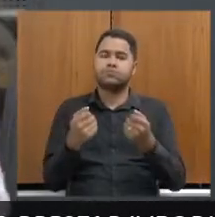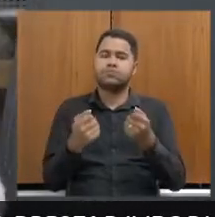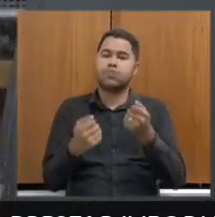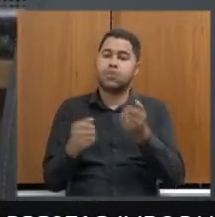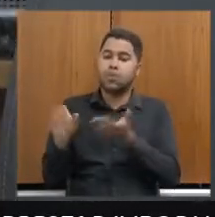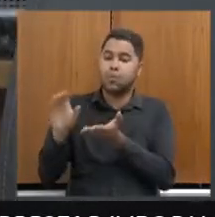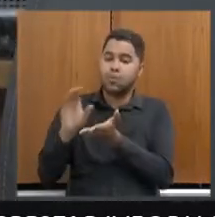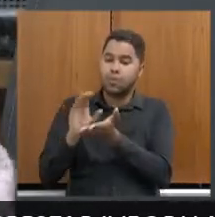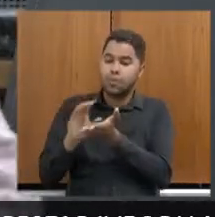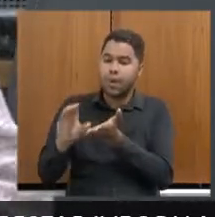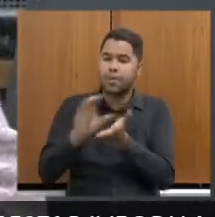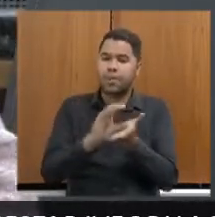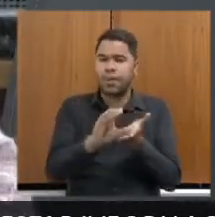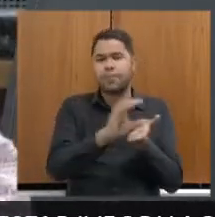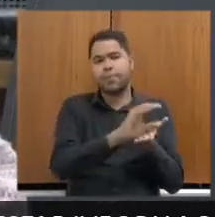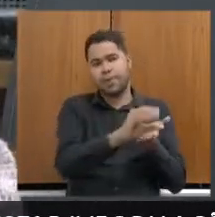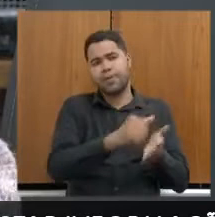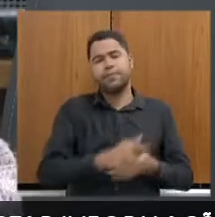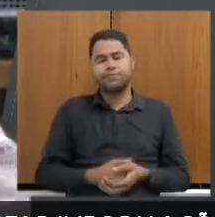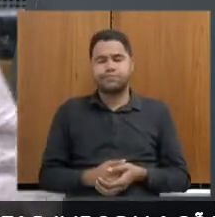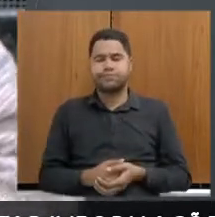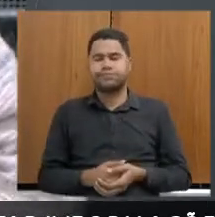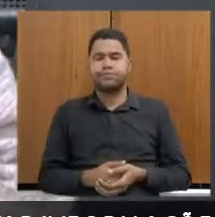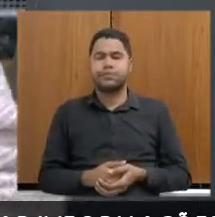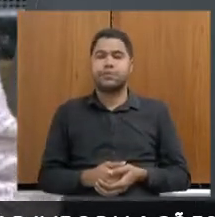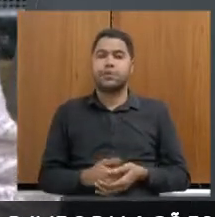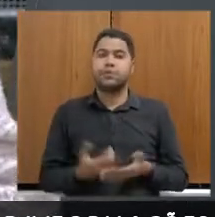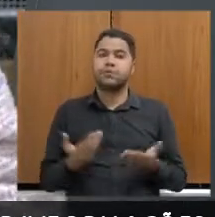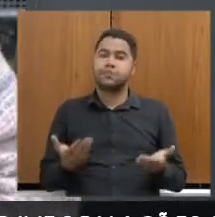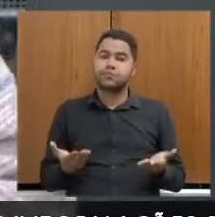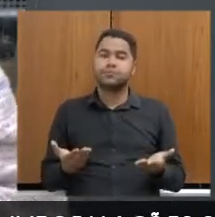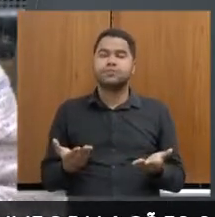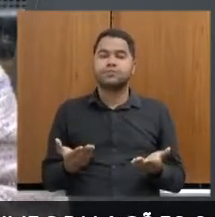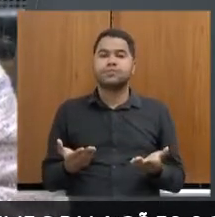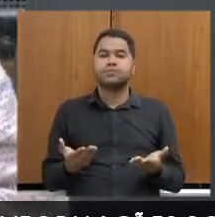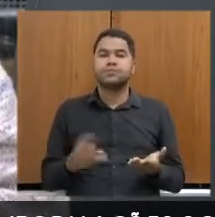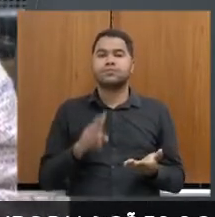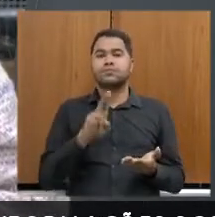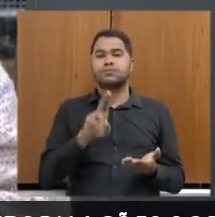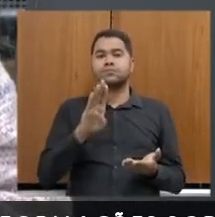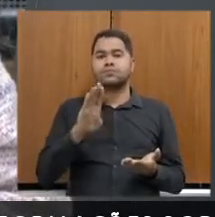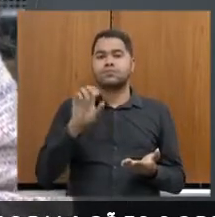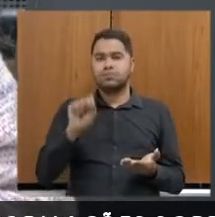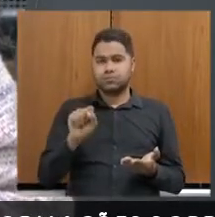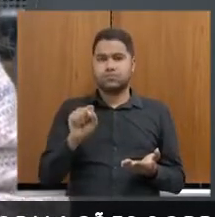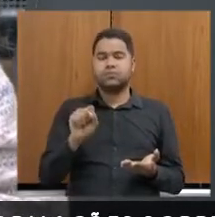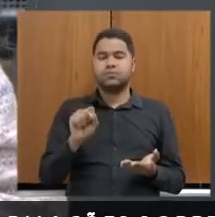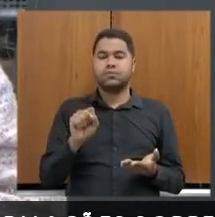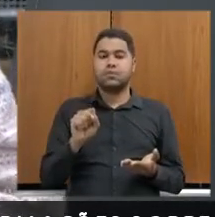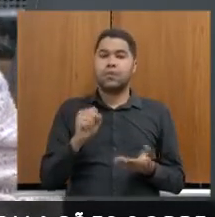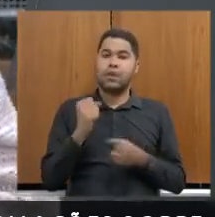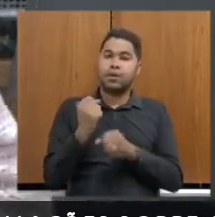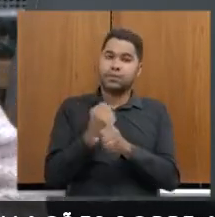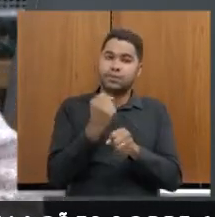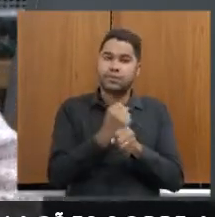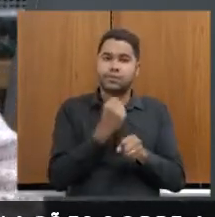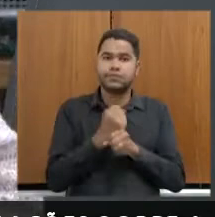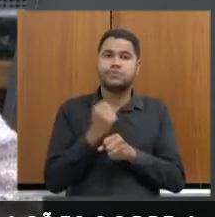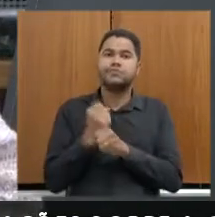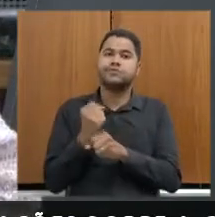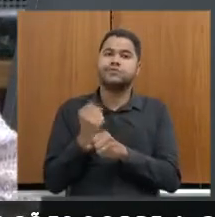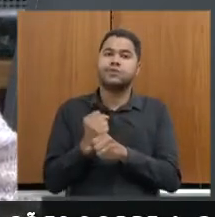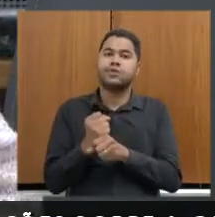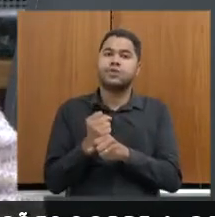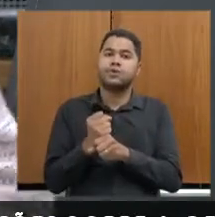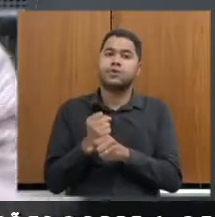recurso da saúde né então fazer as bestas agora as retomadas as obras nos municípios